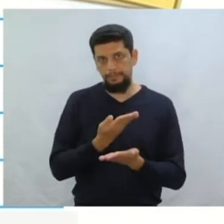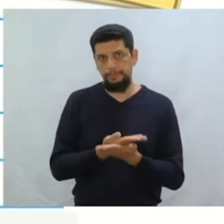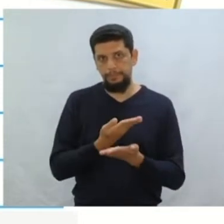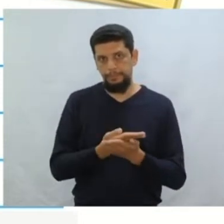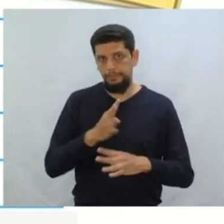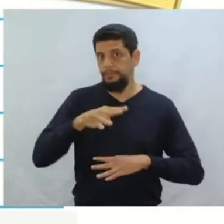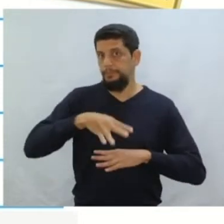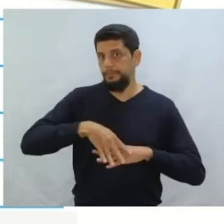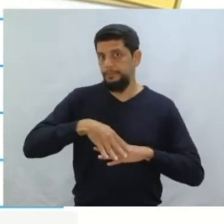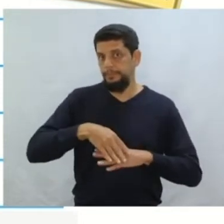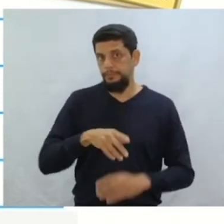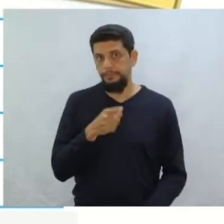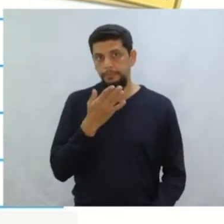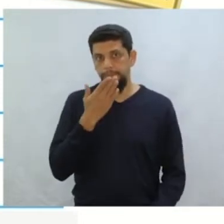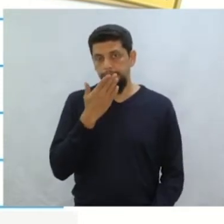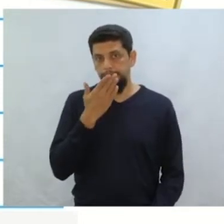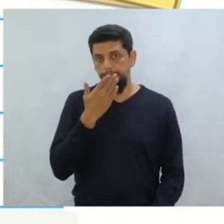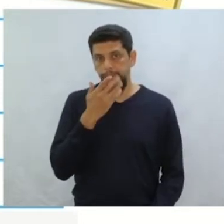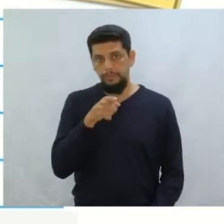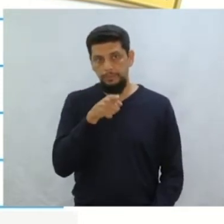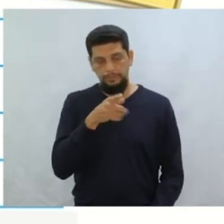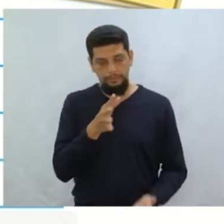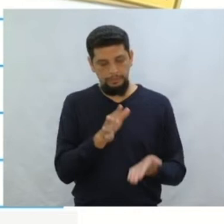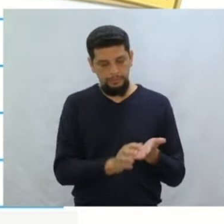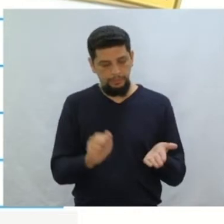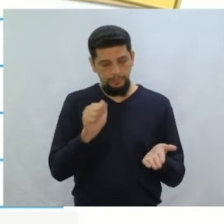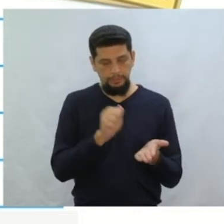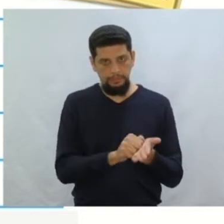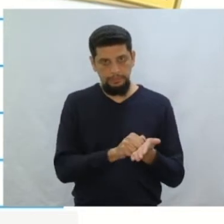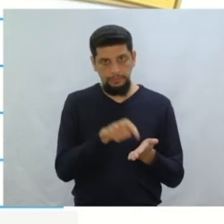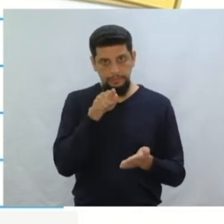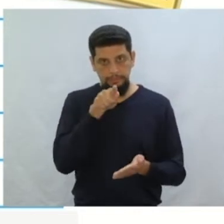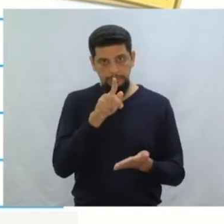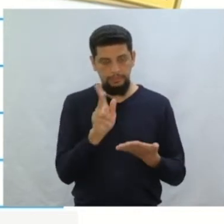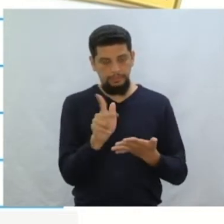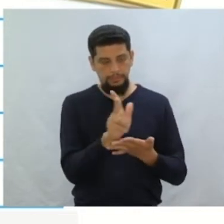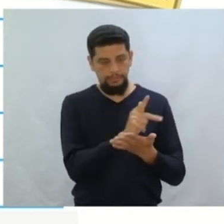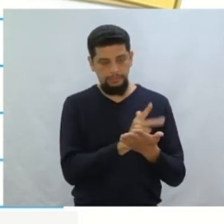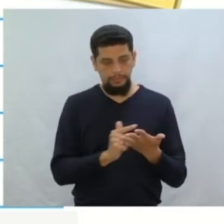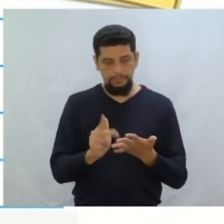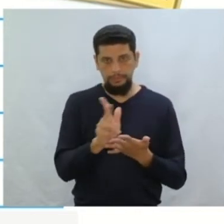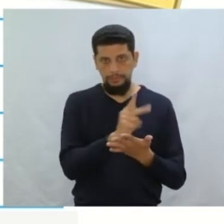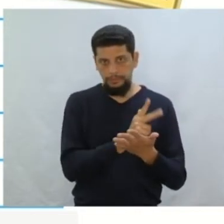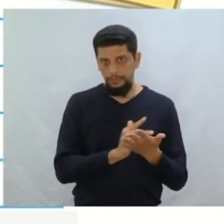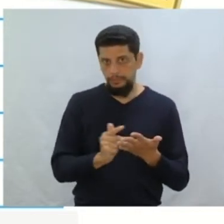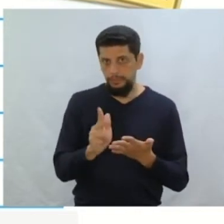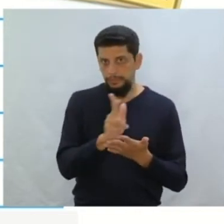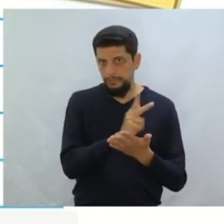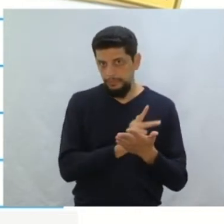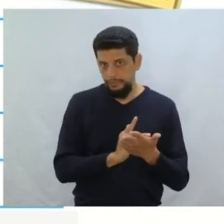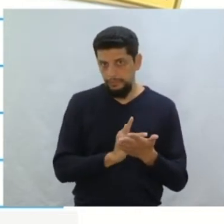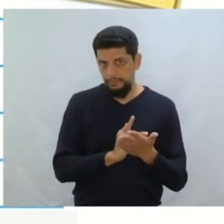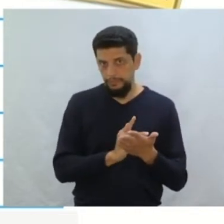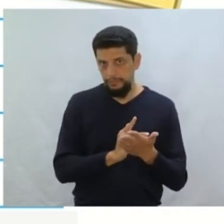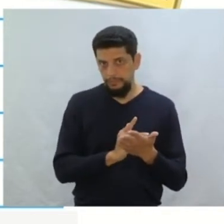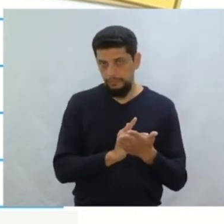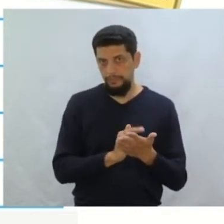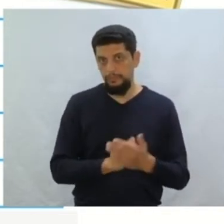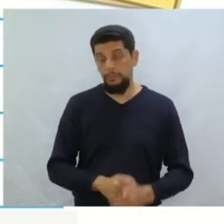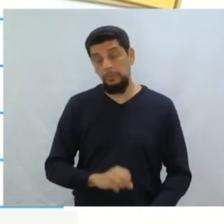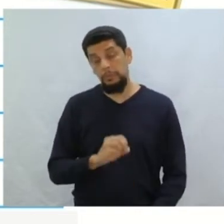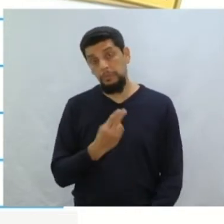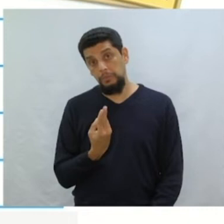matemática, porque é a nossa aula, e vai pedir, ó, vai registrar. Você vai desenhar, caso você não tenha,